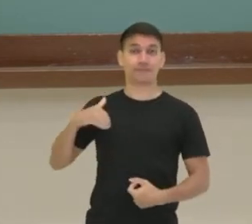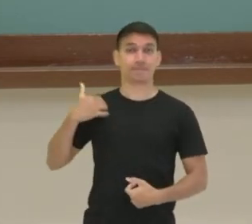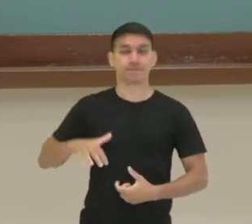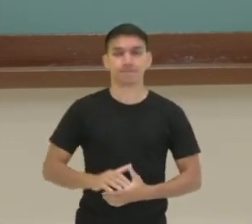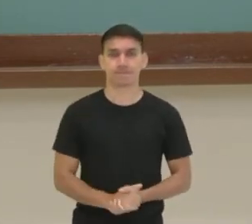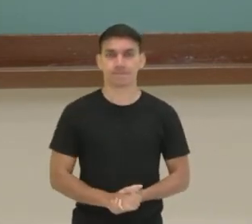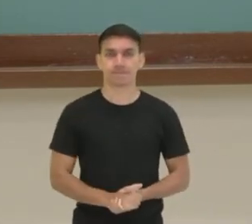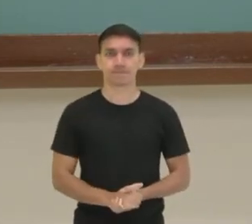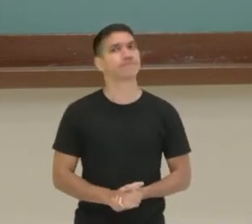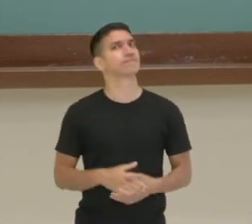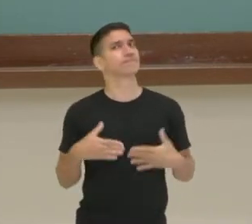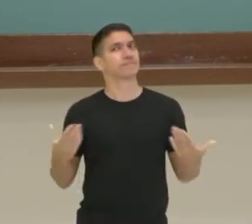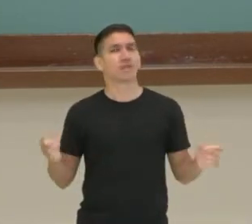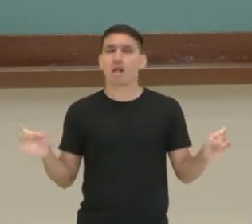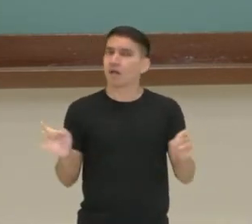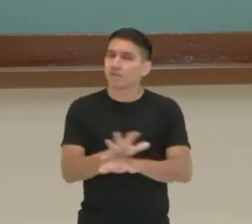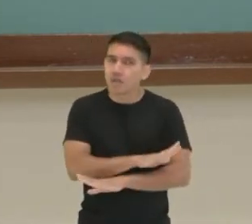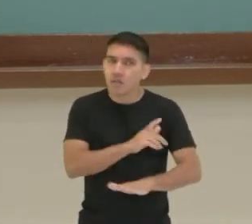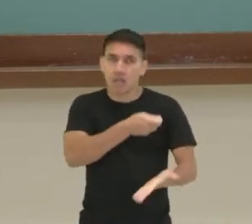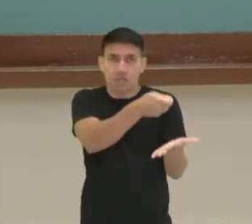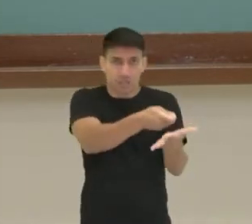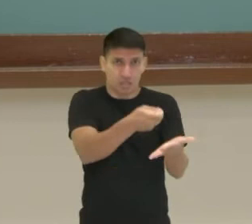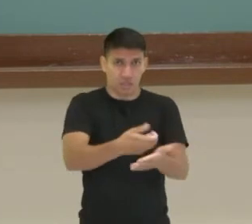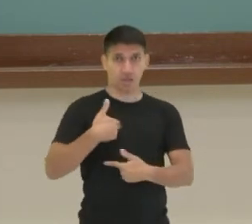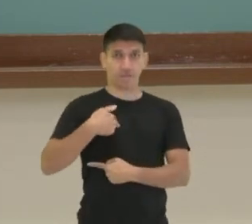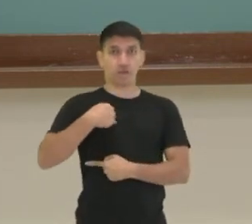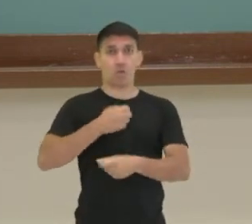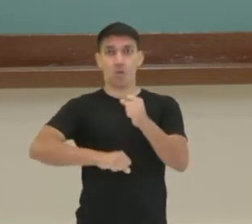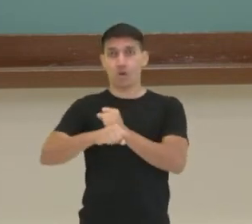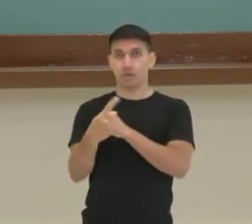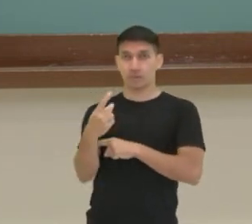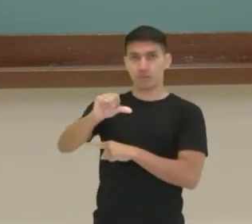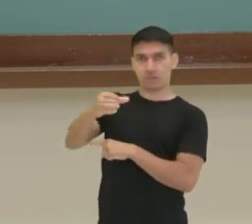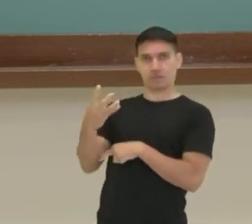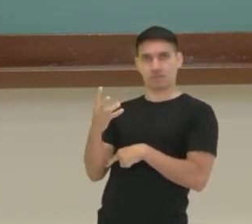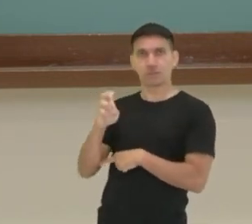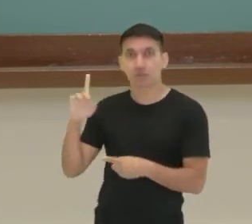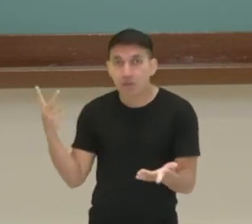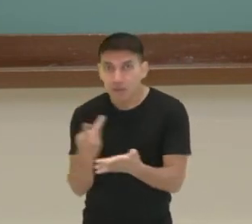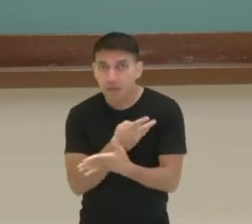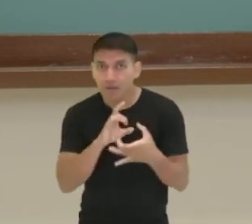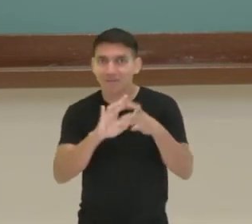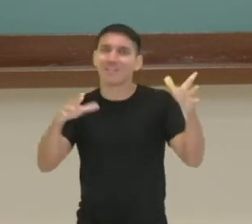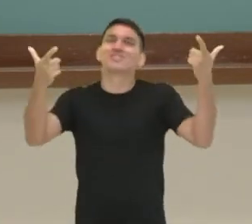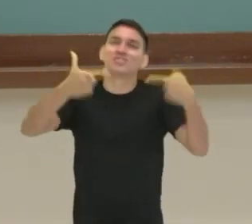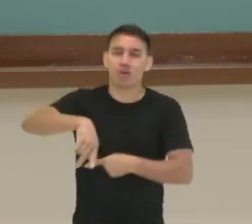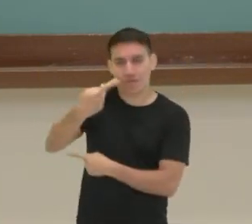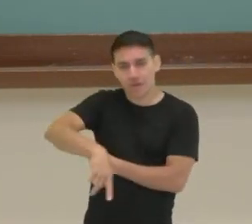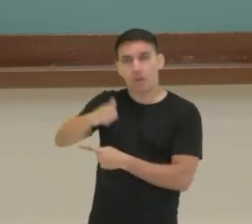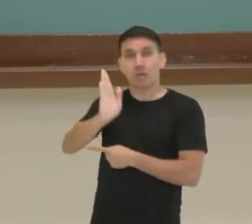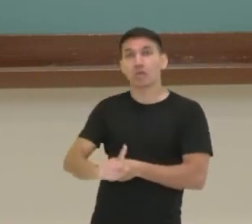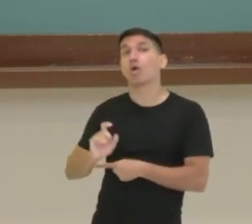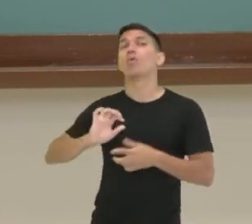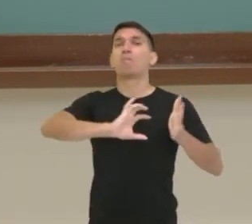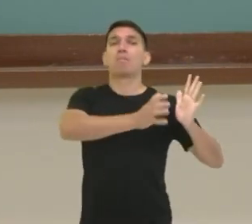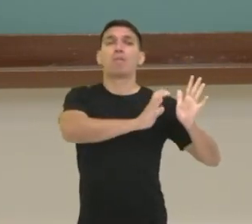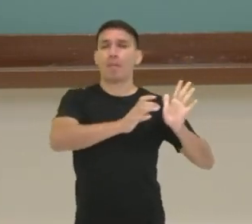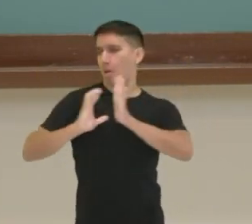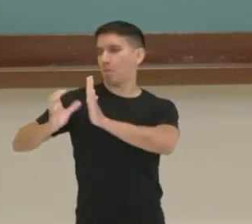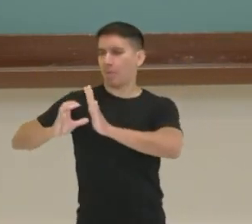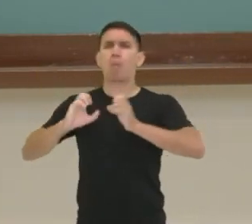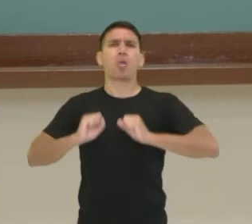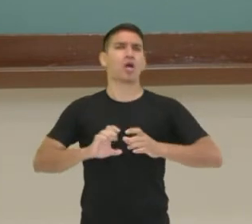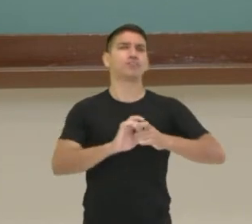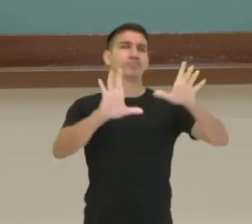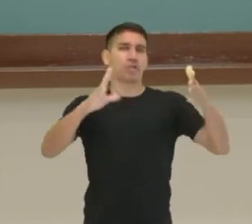Bom, com o fim da ditadura Vargas em 1945, é liberado agora de novo no Brasil existir partidos políticos. E